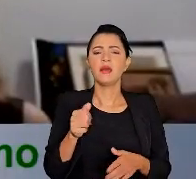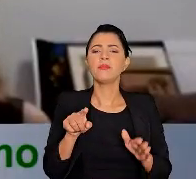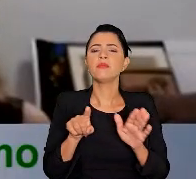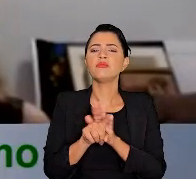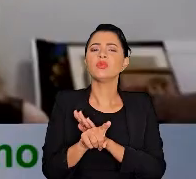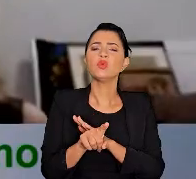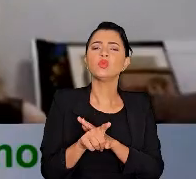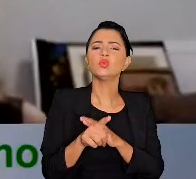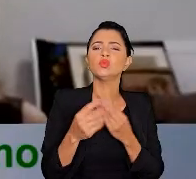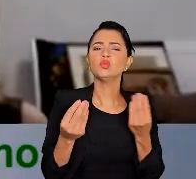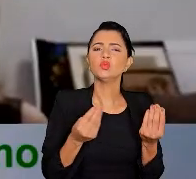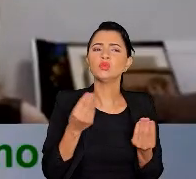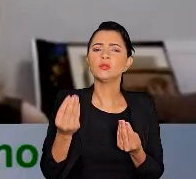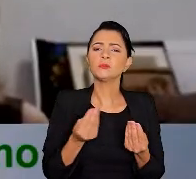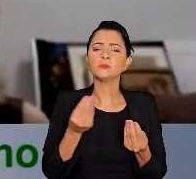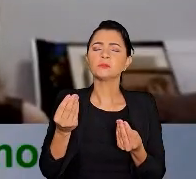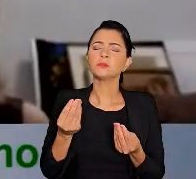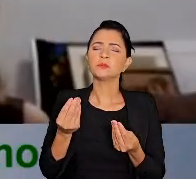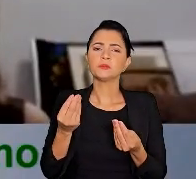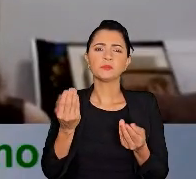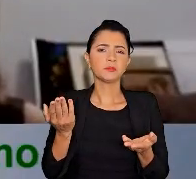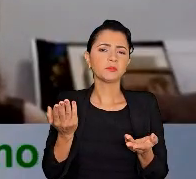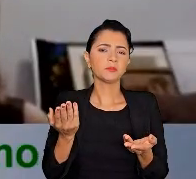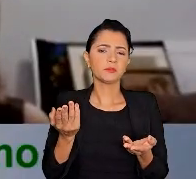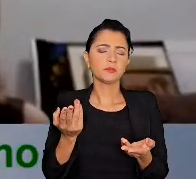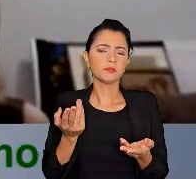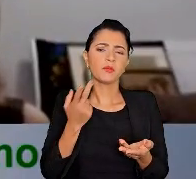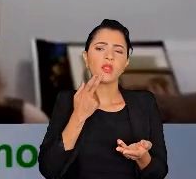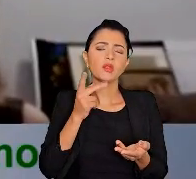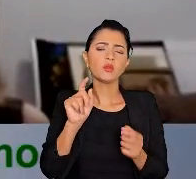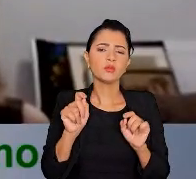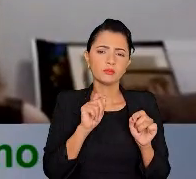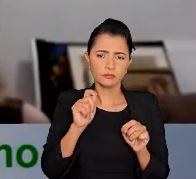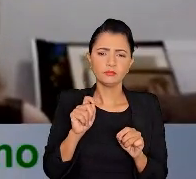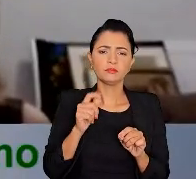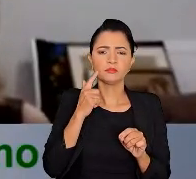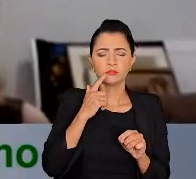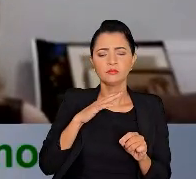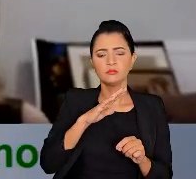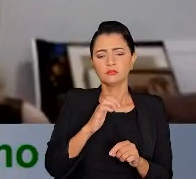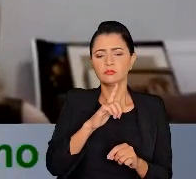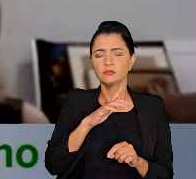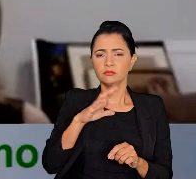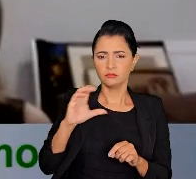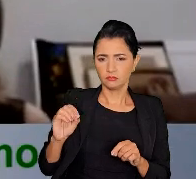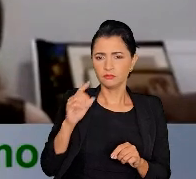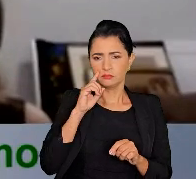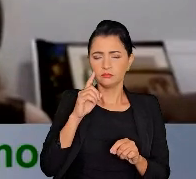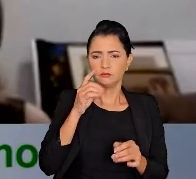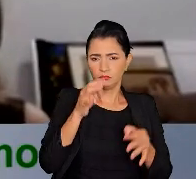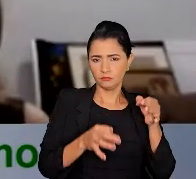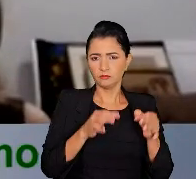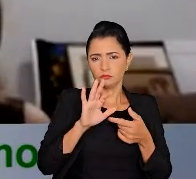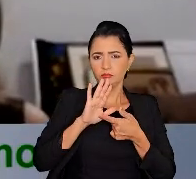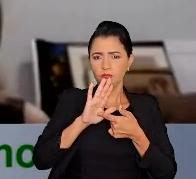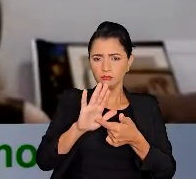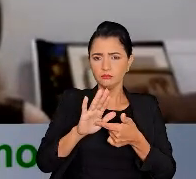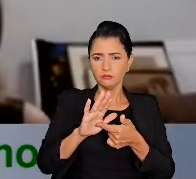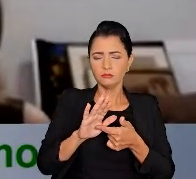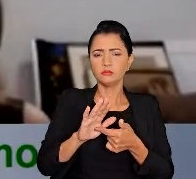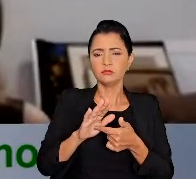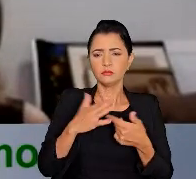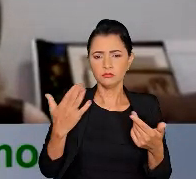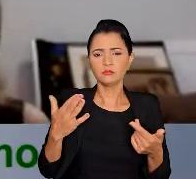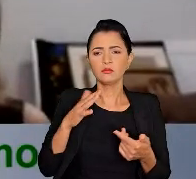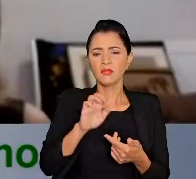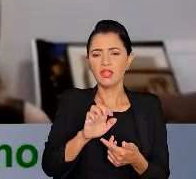pergunta, inicialmente expondo o seguinte: Celso Laffer, no seu parecer apresentado no caso